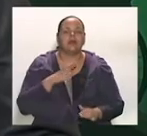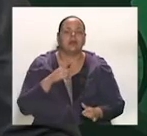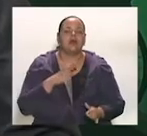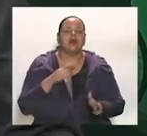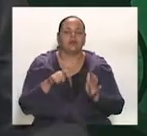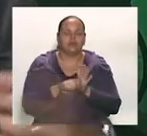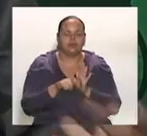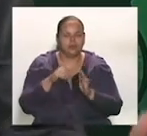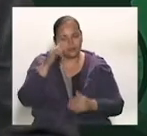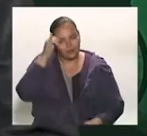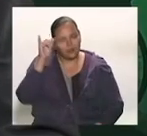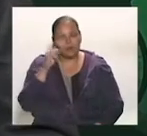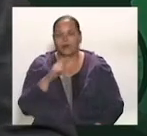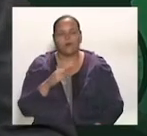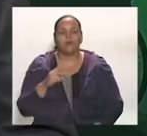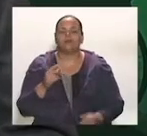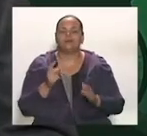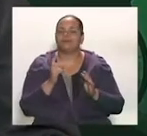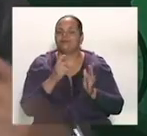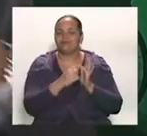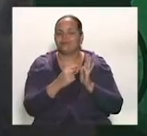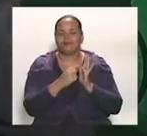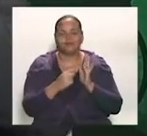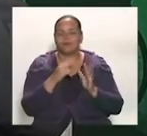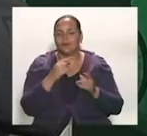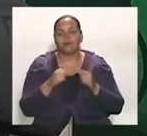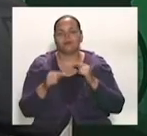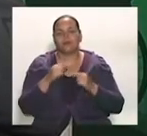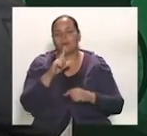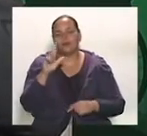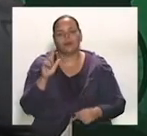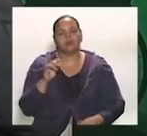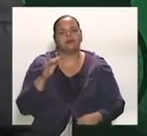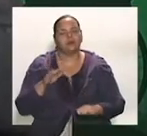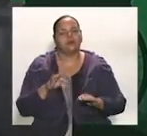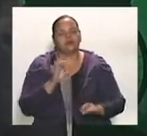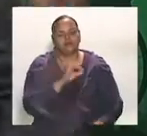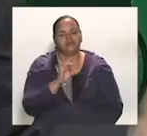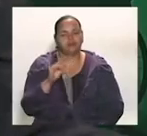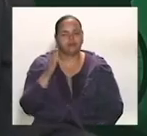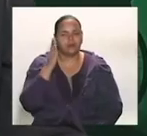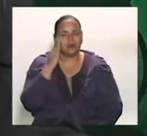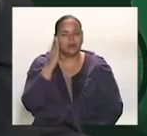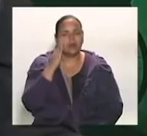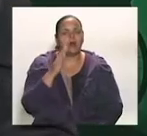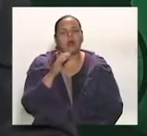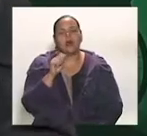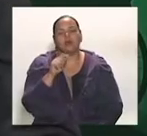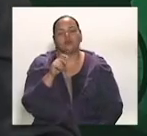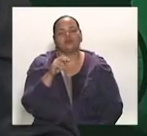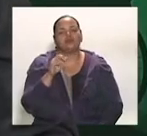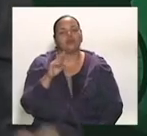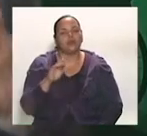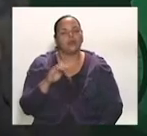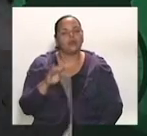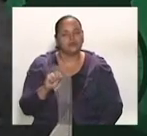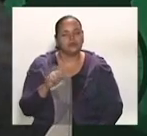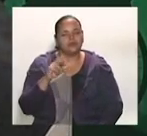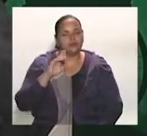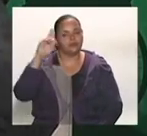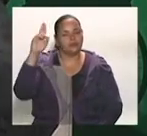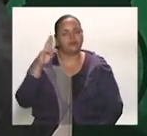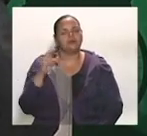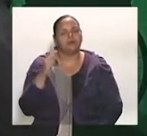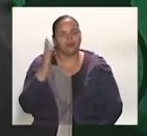sentido. E você tem questões aí conflitantes, porque um caso pode ser de doping para uma modalidade e não ser para outra. Quer dizer, os auditores